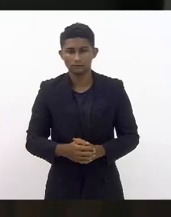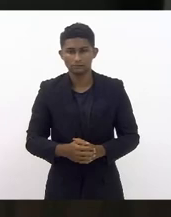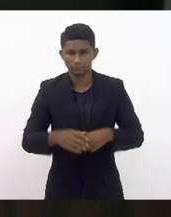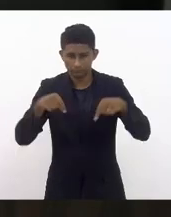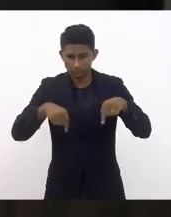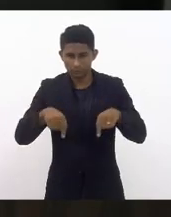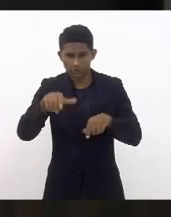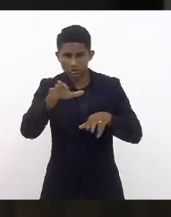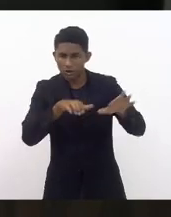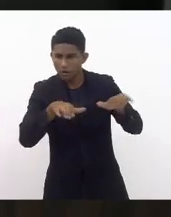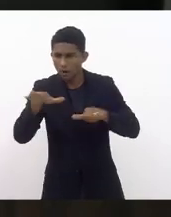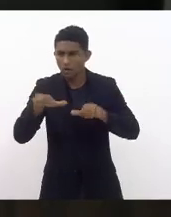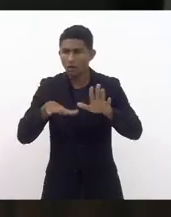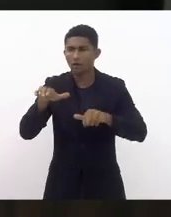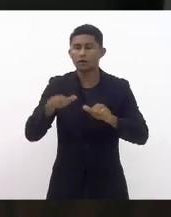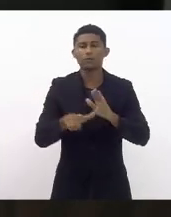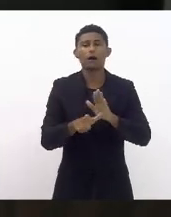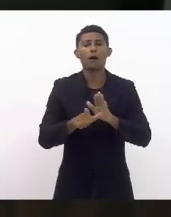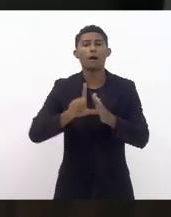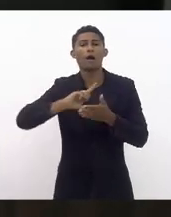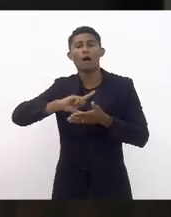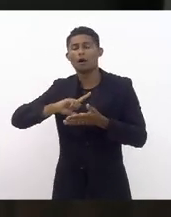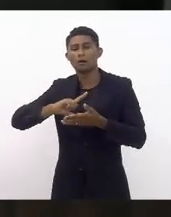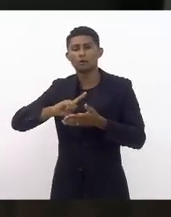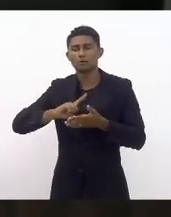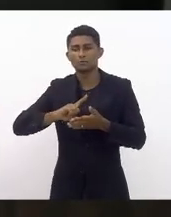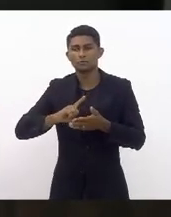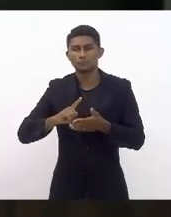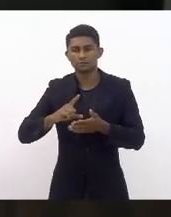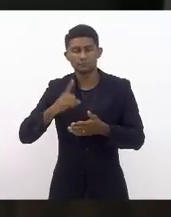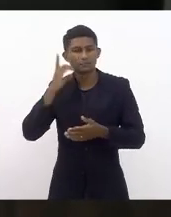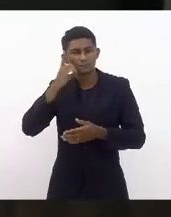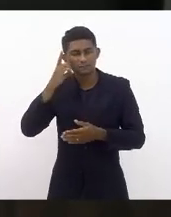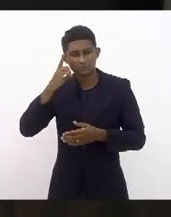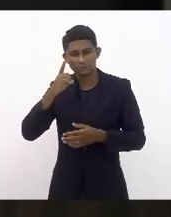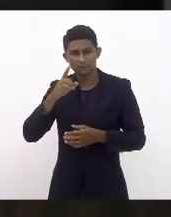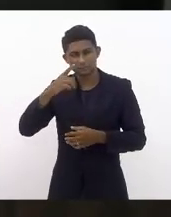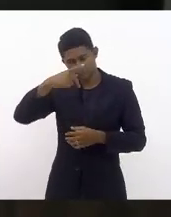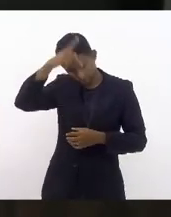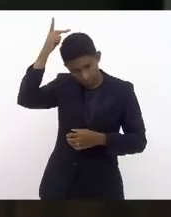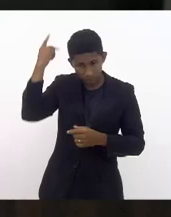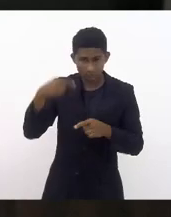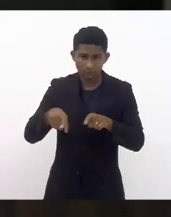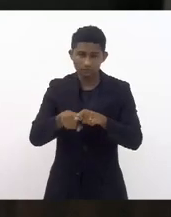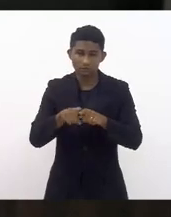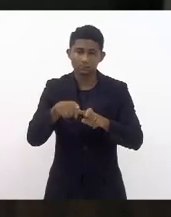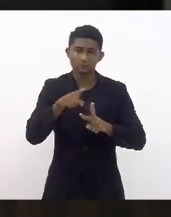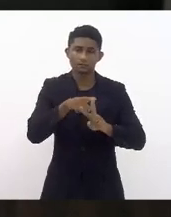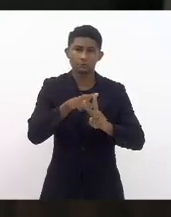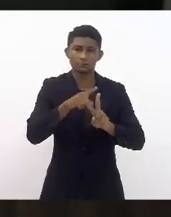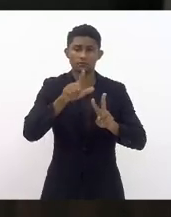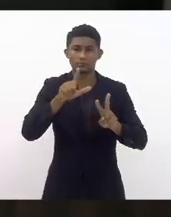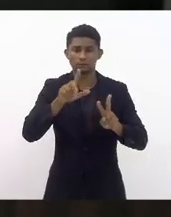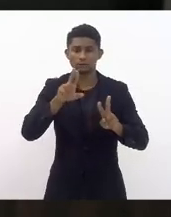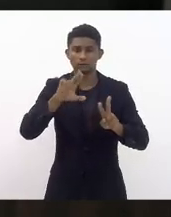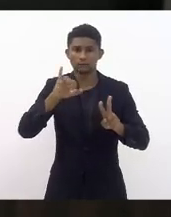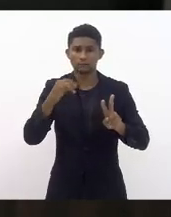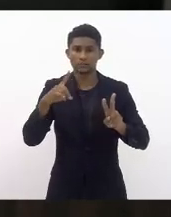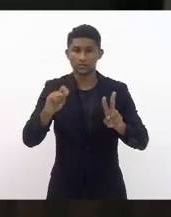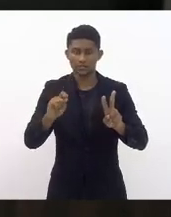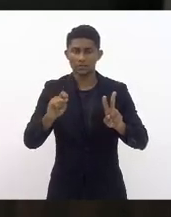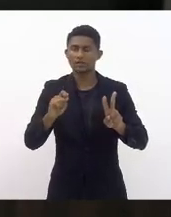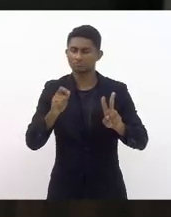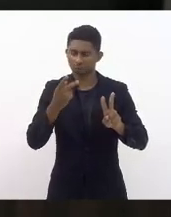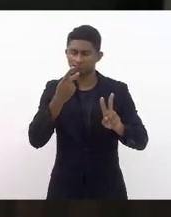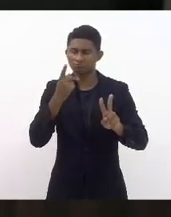aqui a chamada, primeiro, deputado Luiz Paulo, deputada Lucinha, reconhecer que poucas vezes eu vi um debate